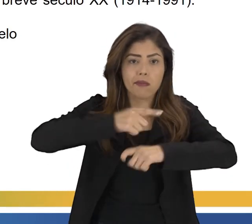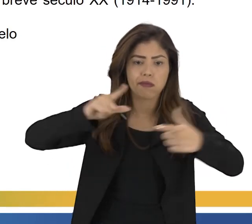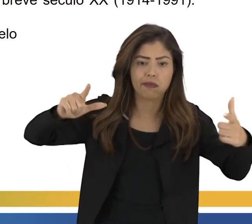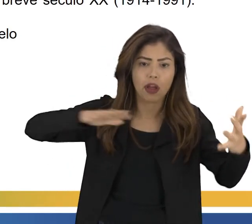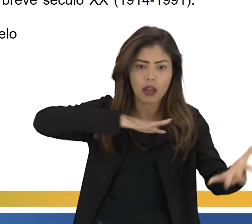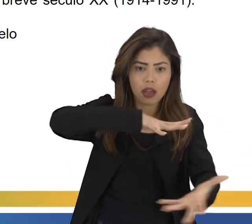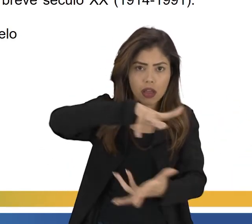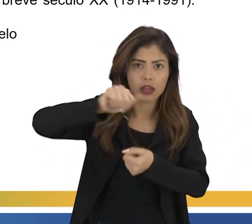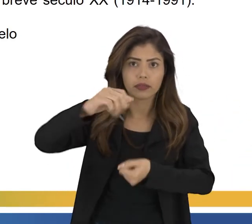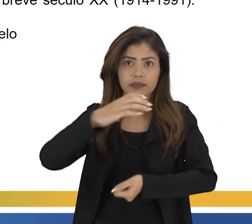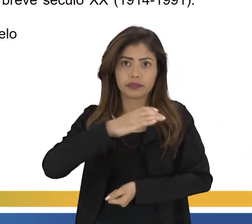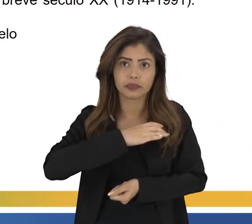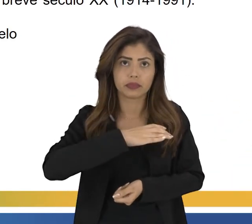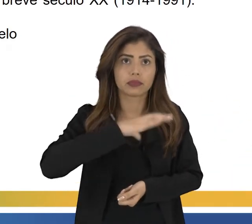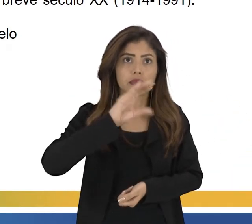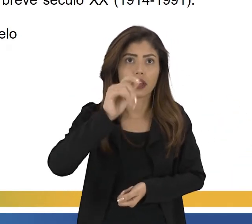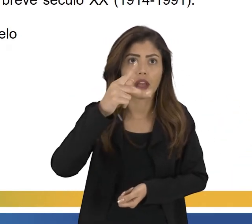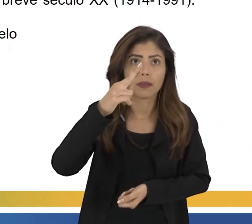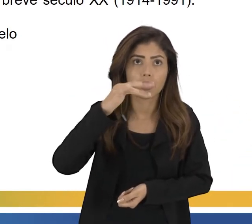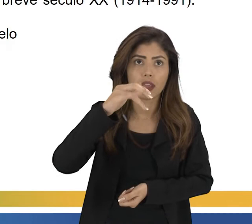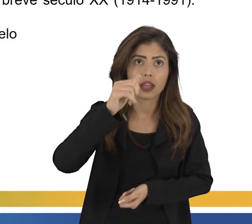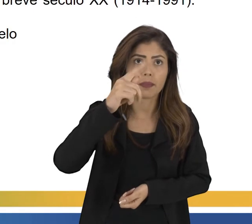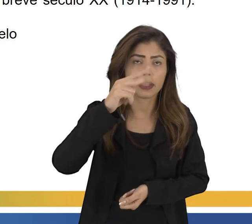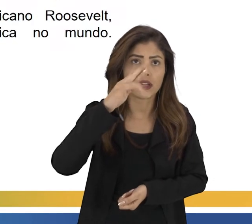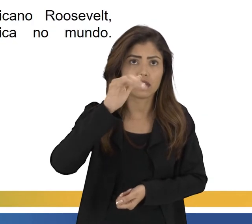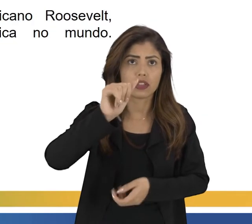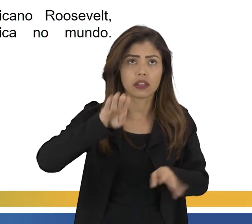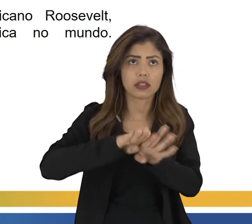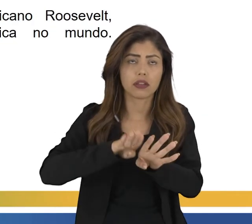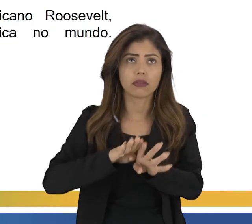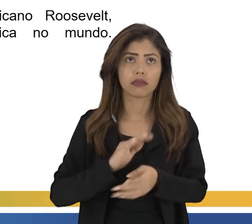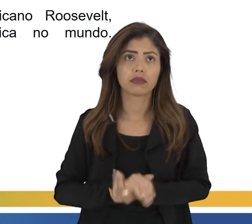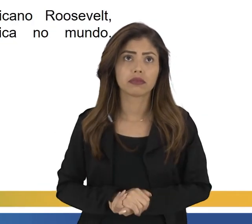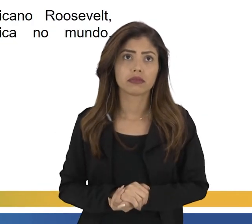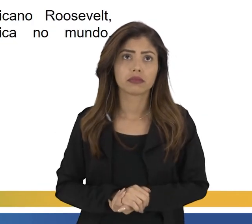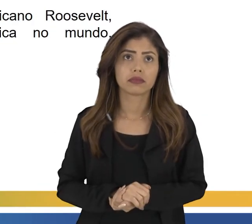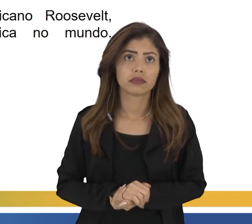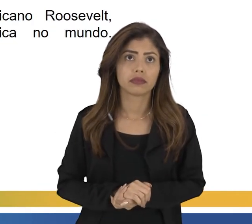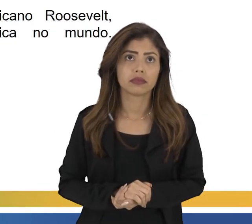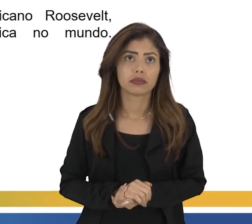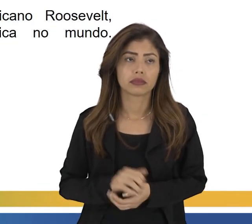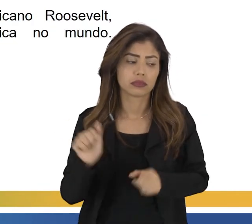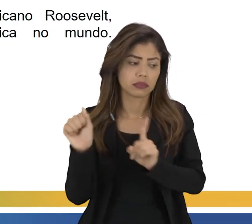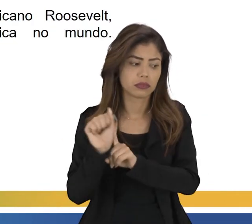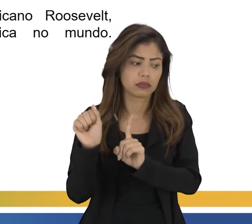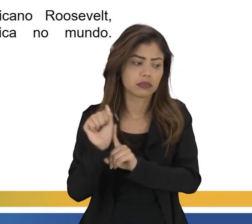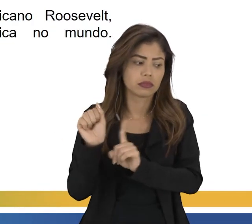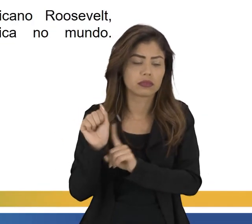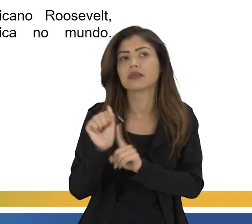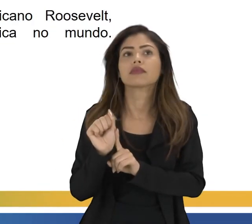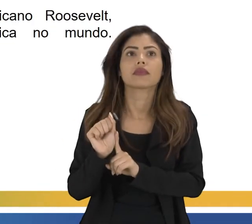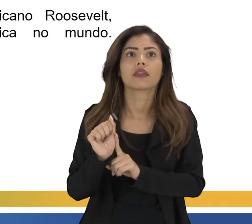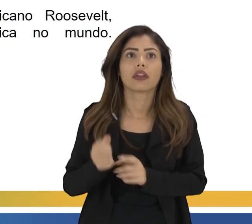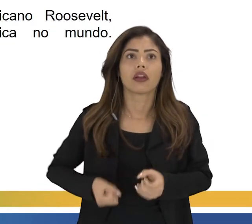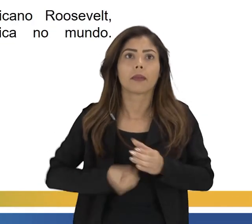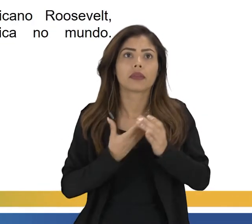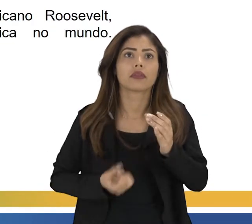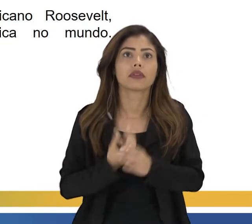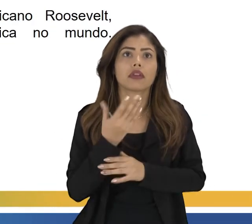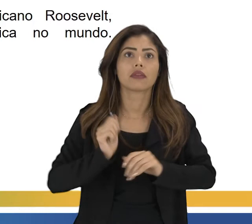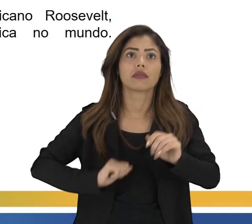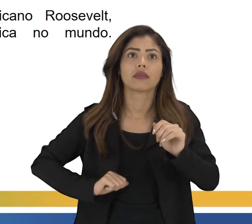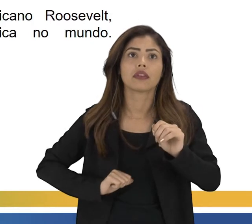capitalista, deveu-se à produção industrial norte